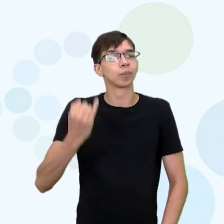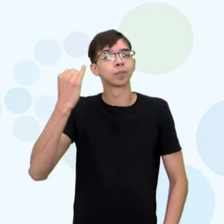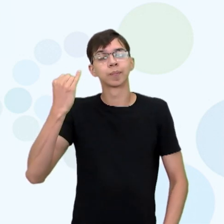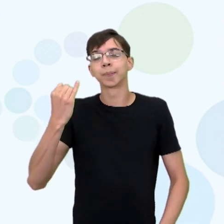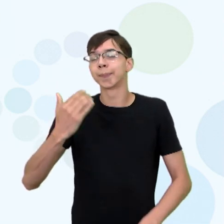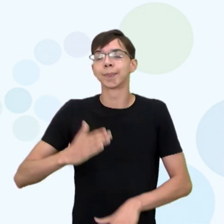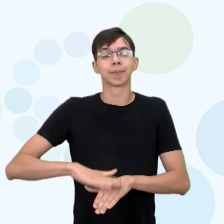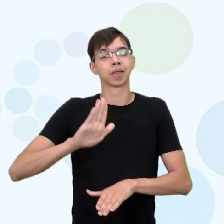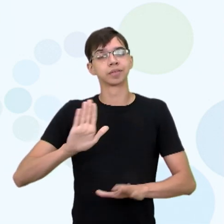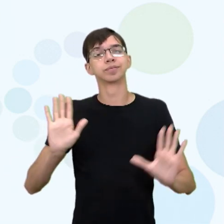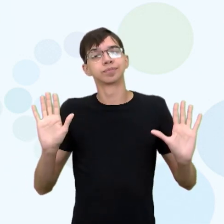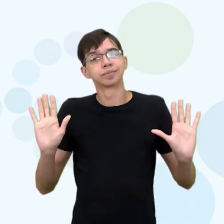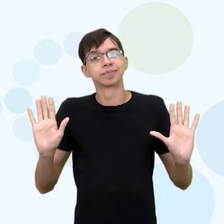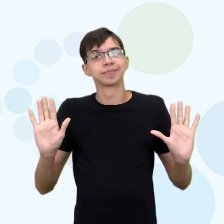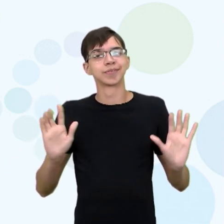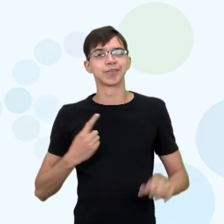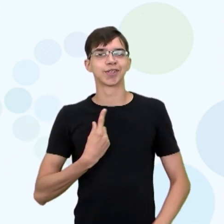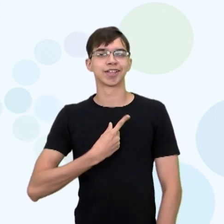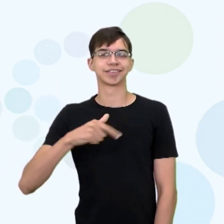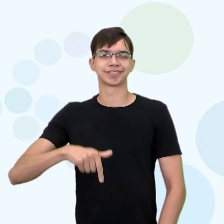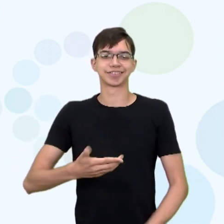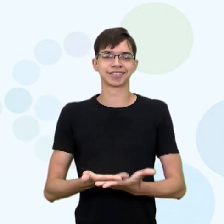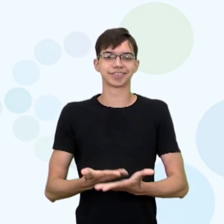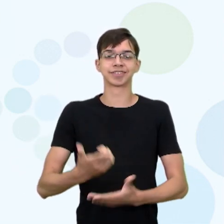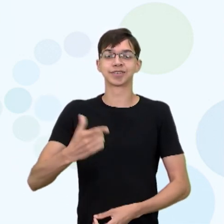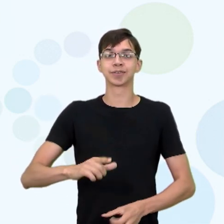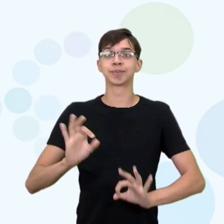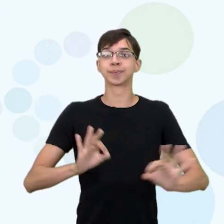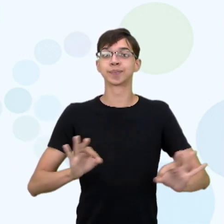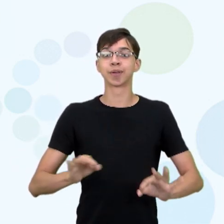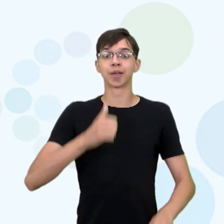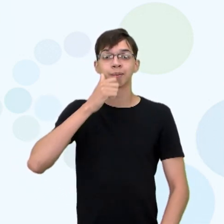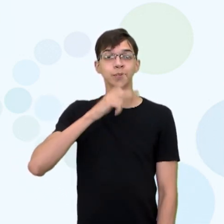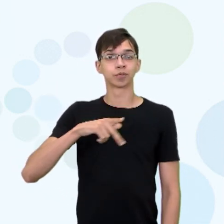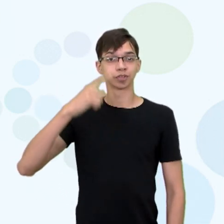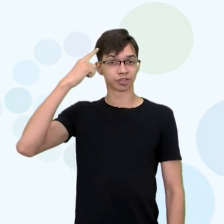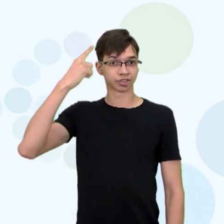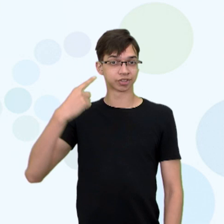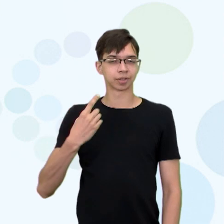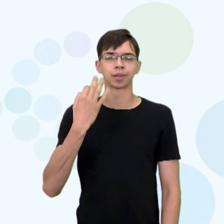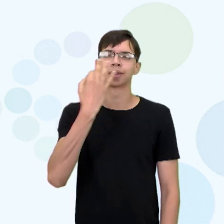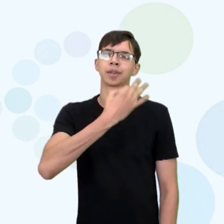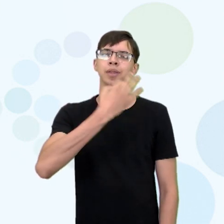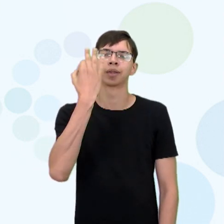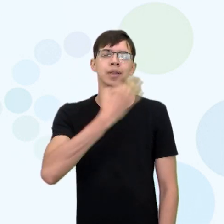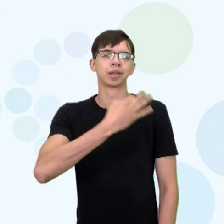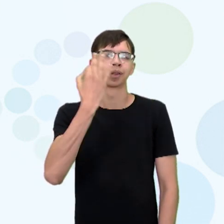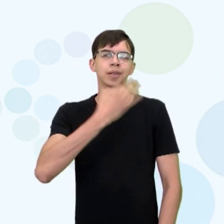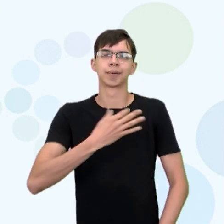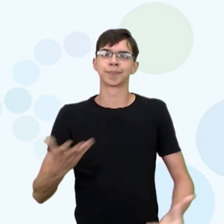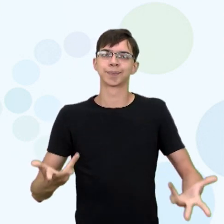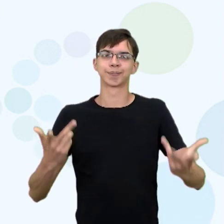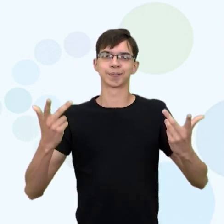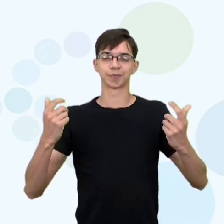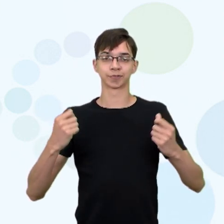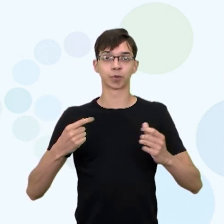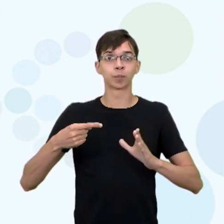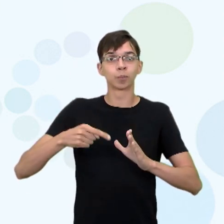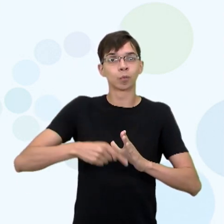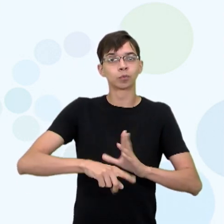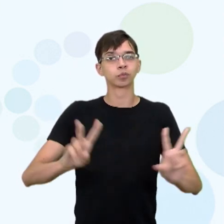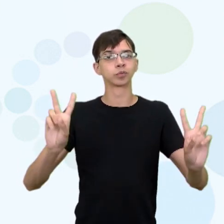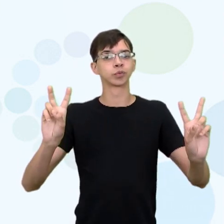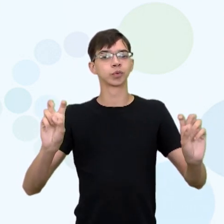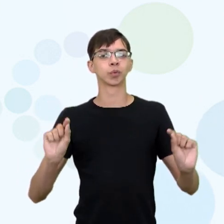Mas, enfim, estamos aqui para mais uma aula preparada pela professora Jennifer, que é outra linda, maravilhosa, no nosso aprofundamento